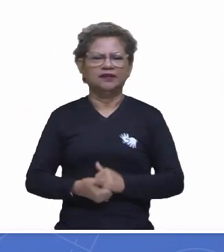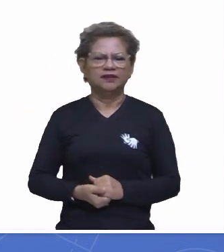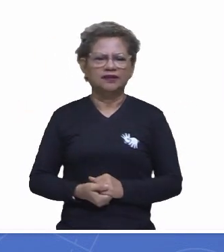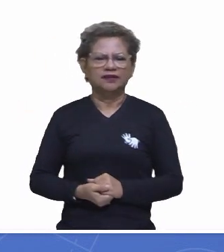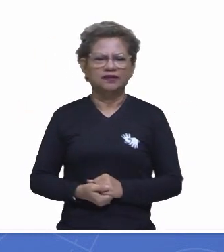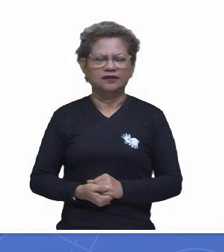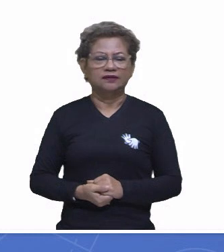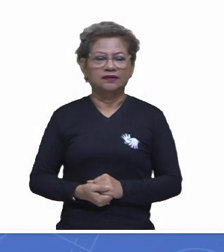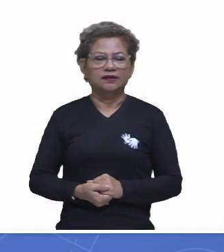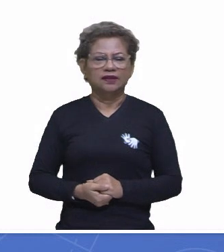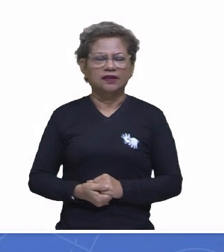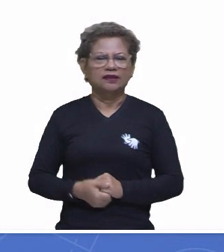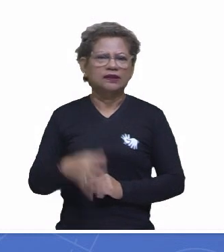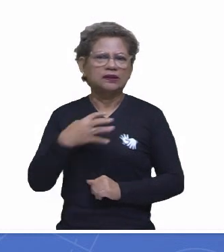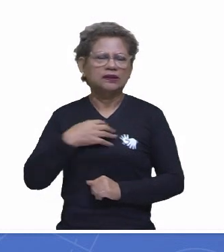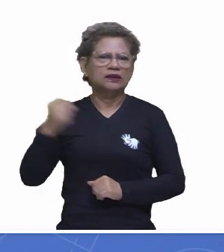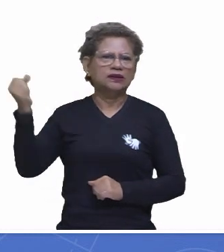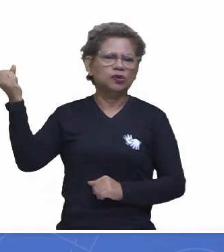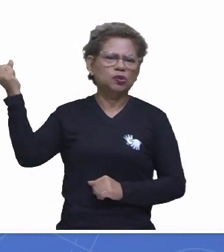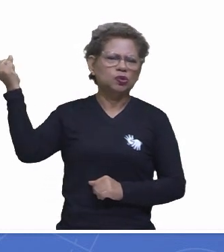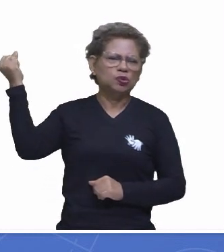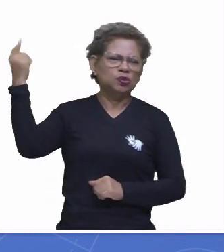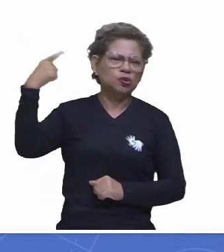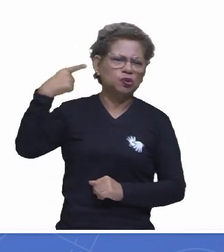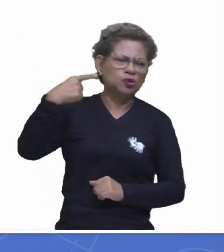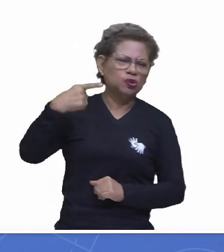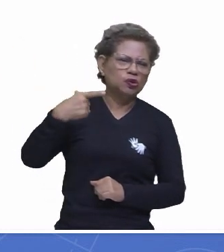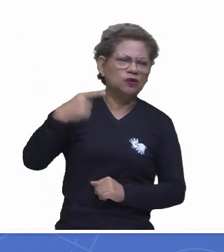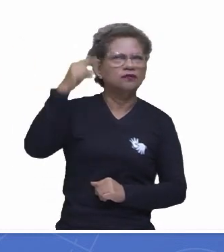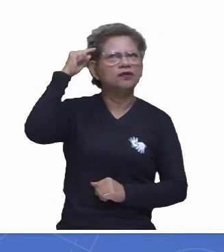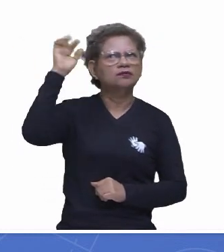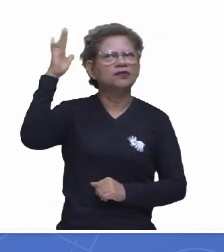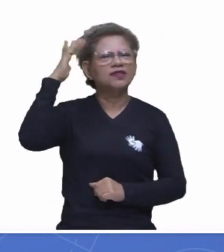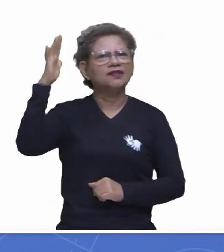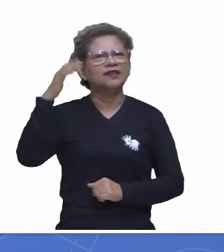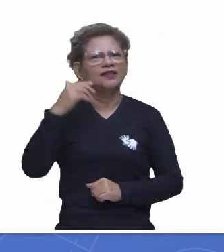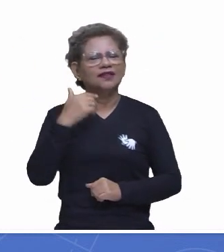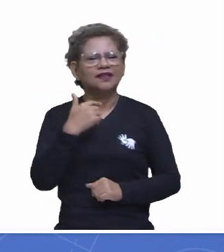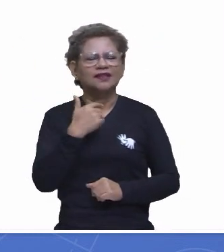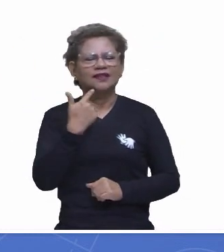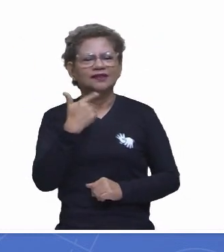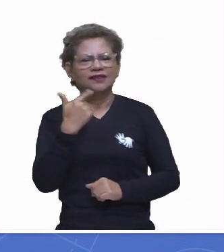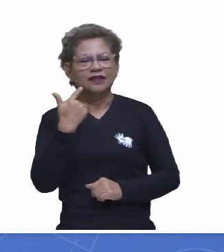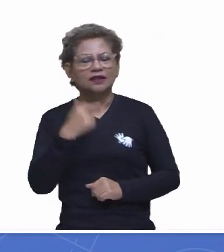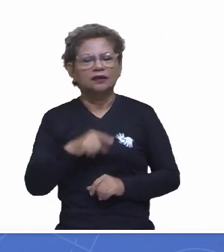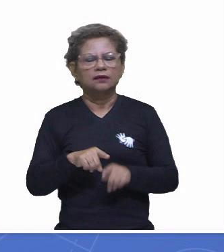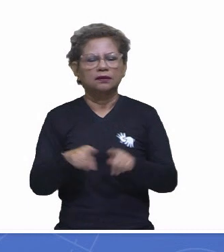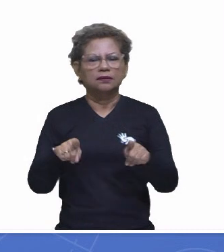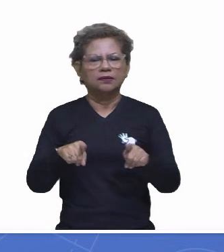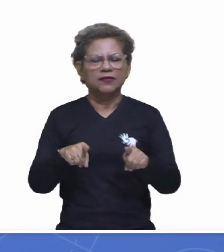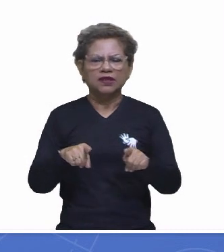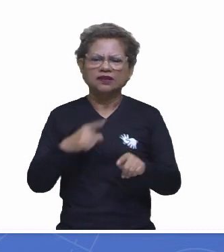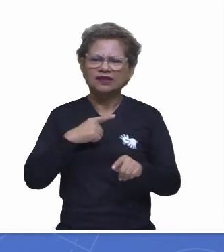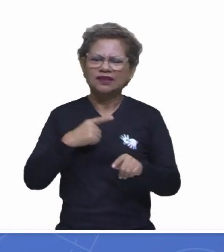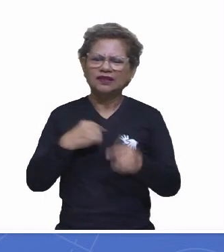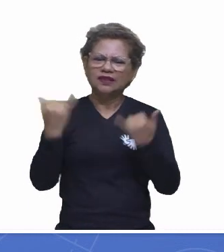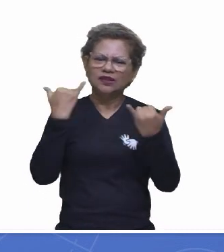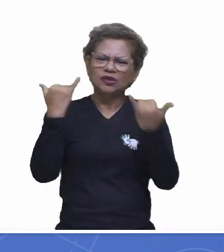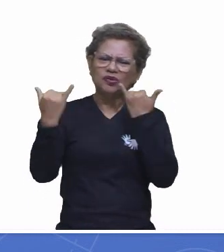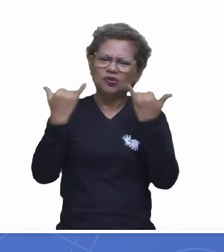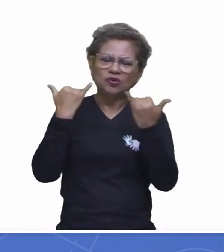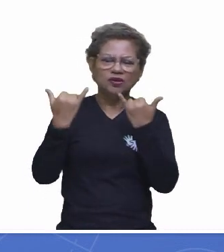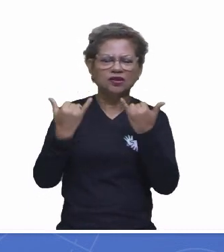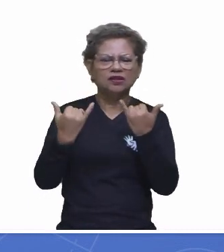O sol nas barracas de revista me enche de alegria e preguiça. Quem lê tanta notícia, eu vou.